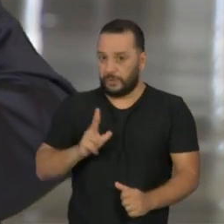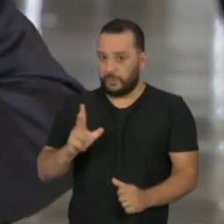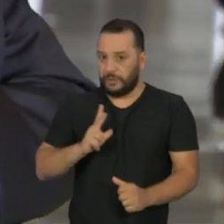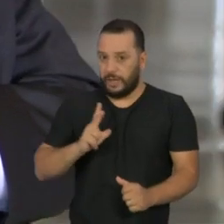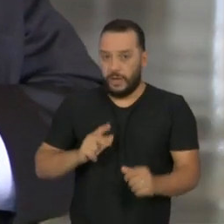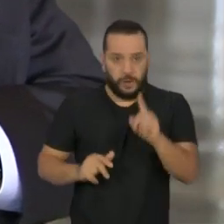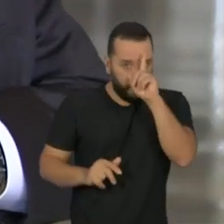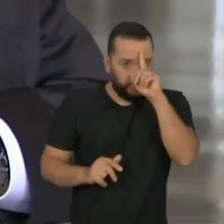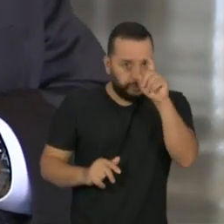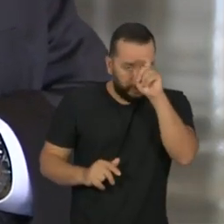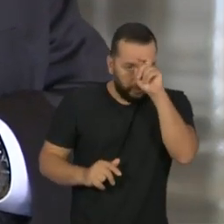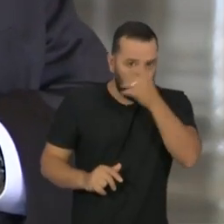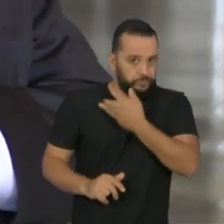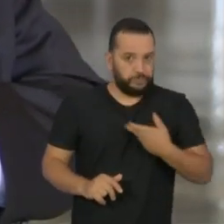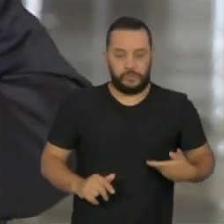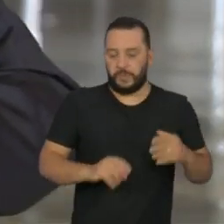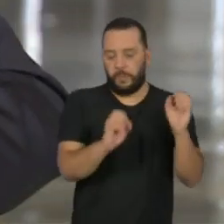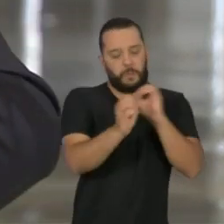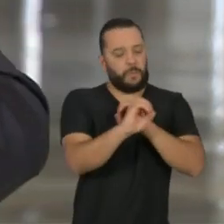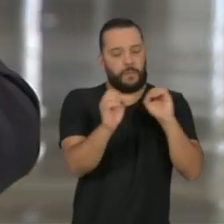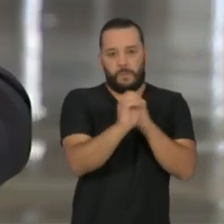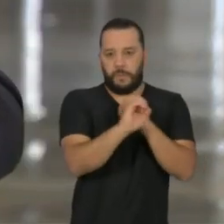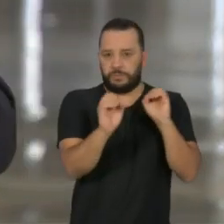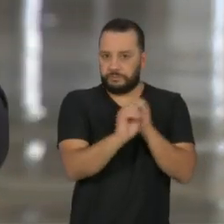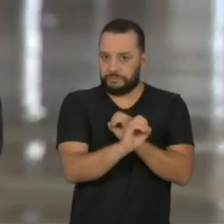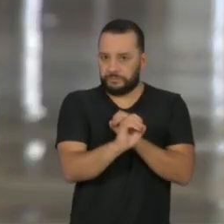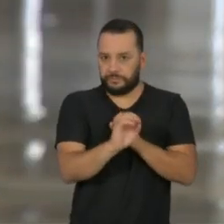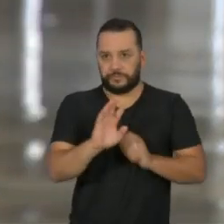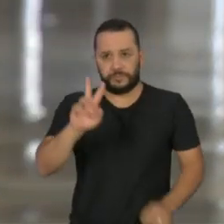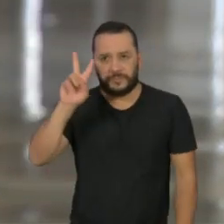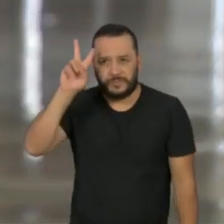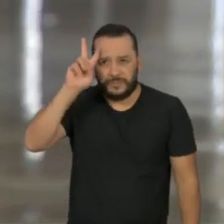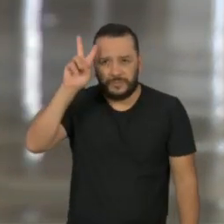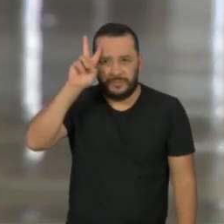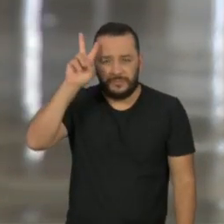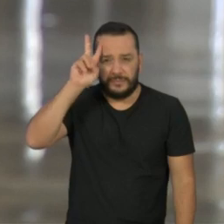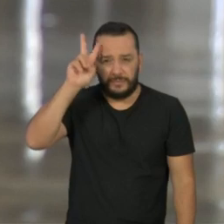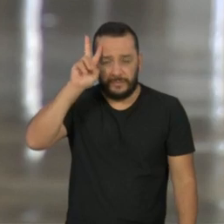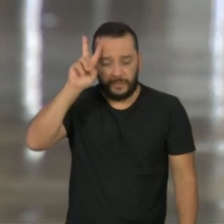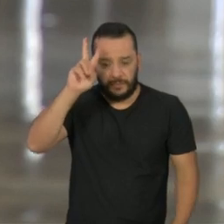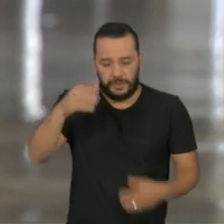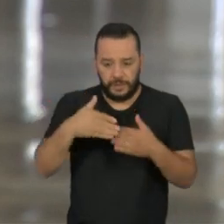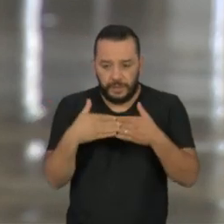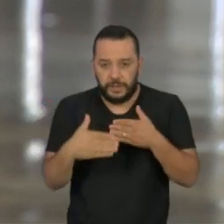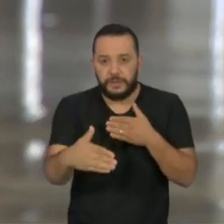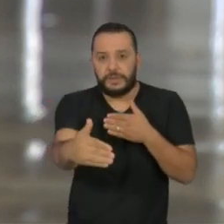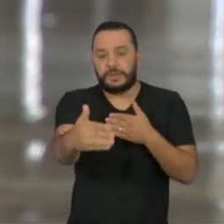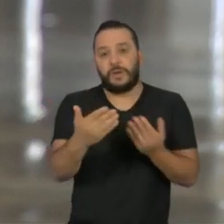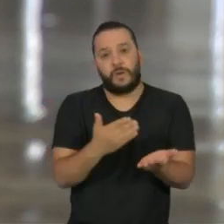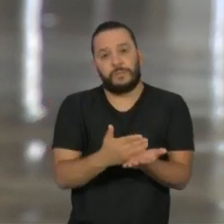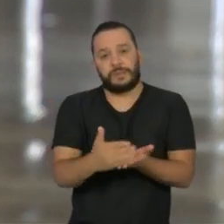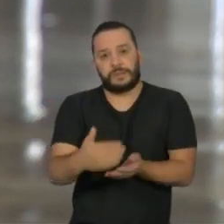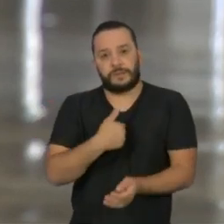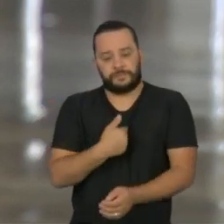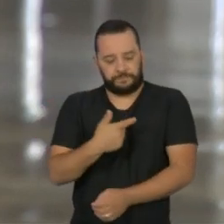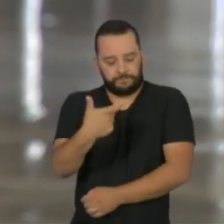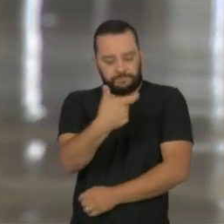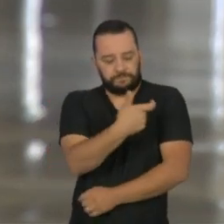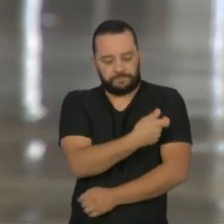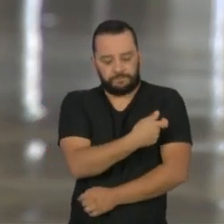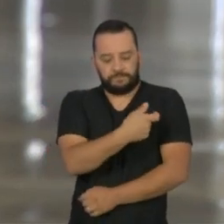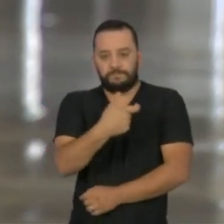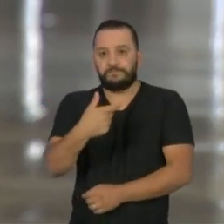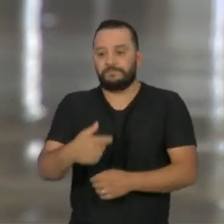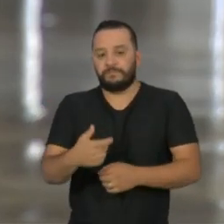públicos. A partir de segunda-feira, teremos o início da campanha de vacinação,